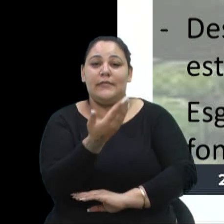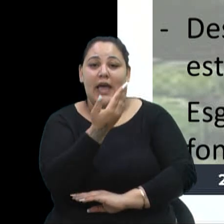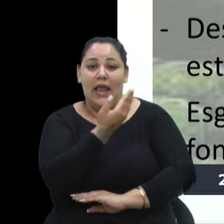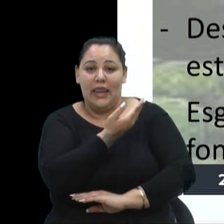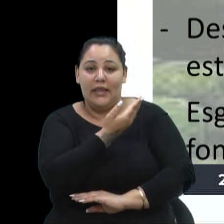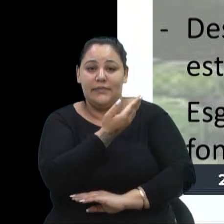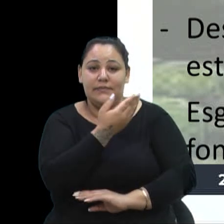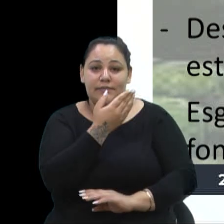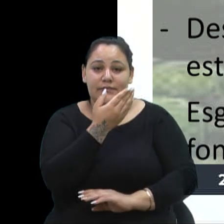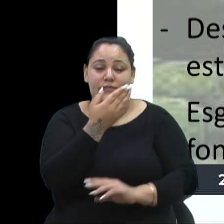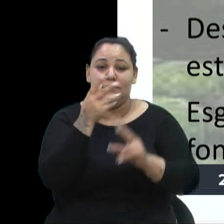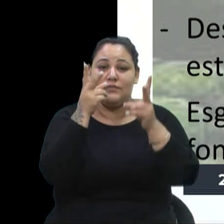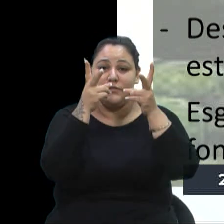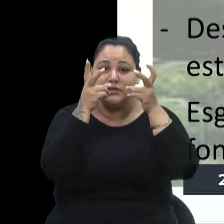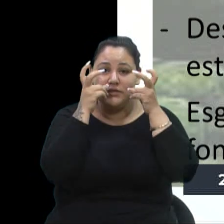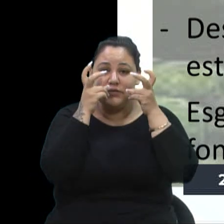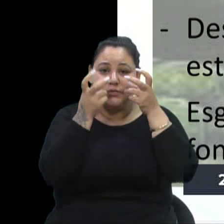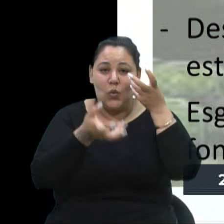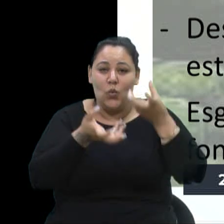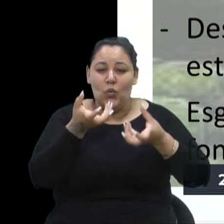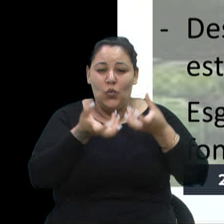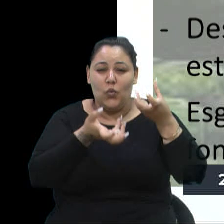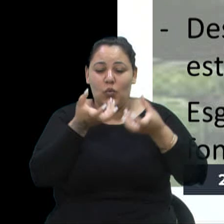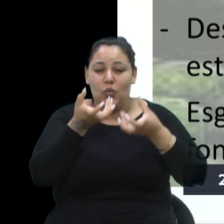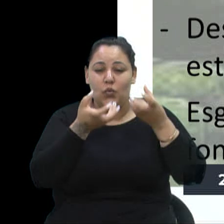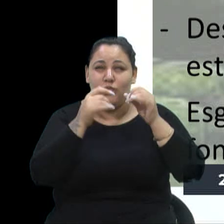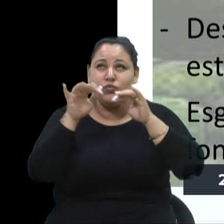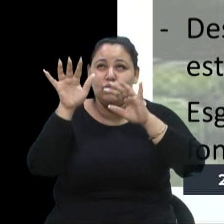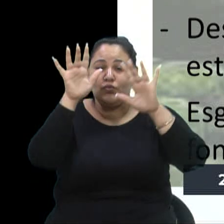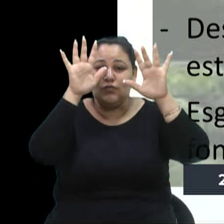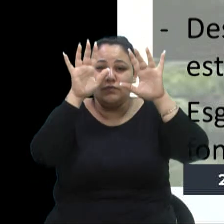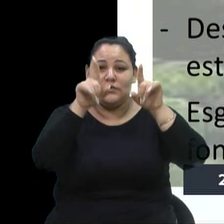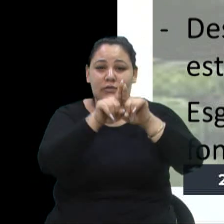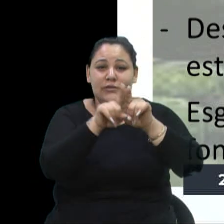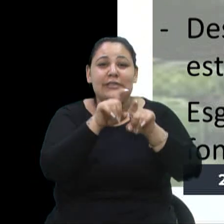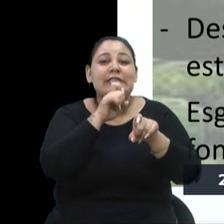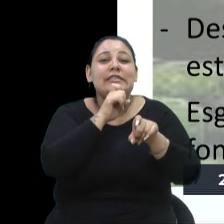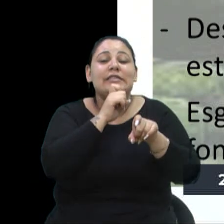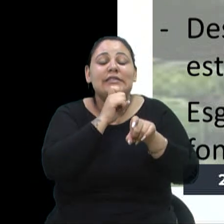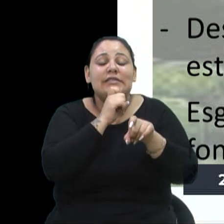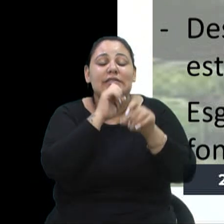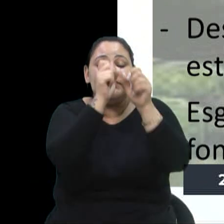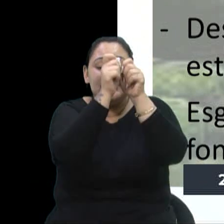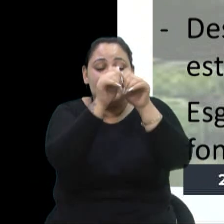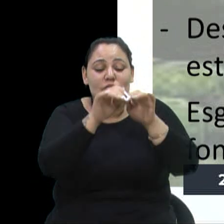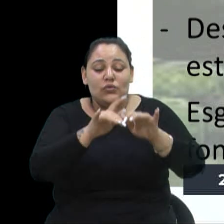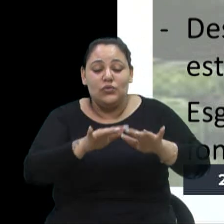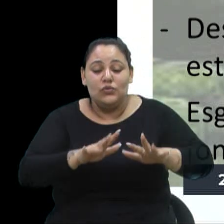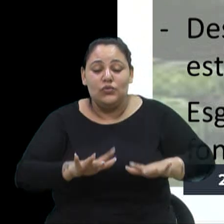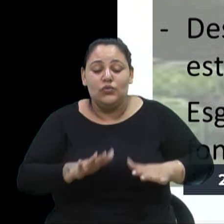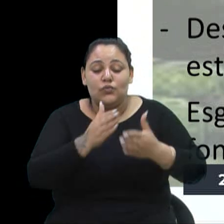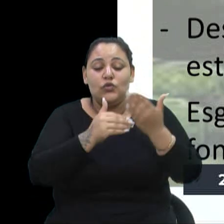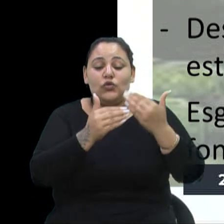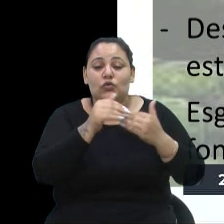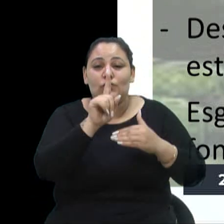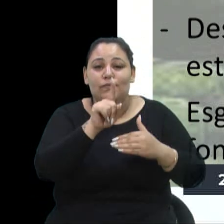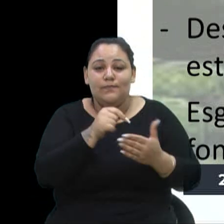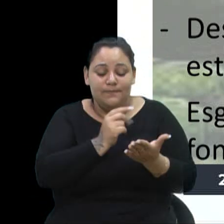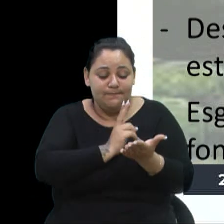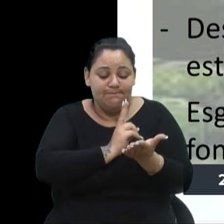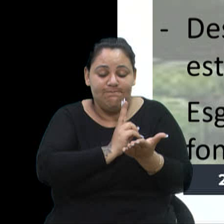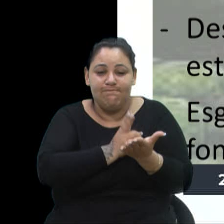aquecimento global, o derretimento das calotas polares, as inundações, incêndios, tudo é uma sequência